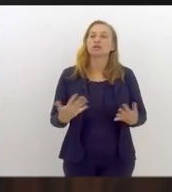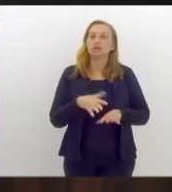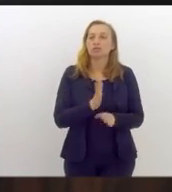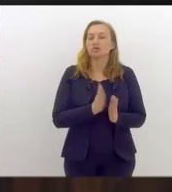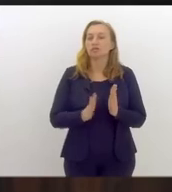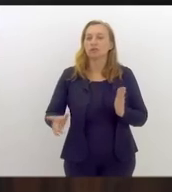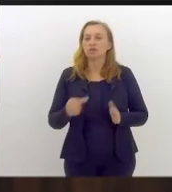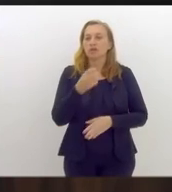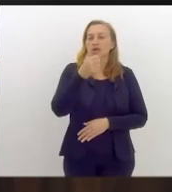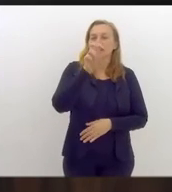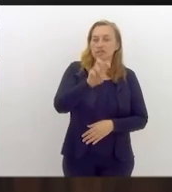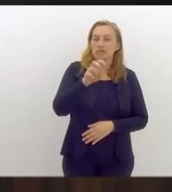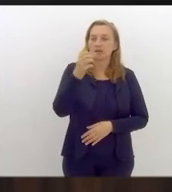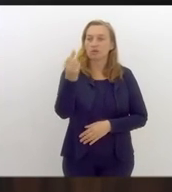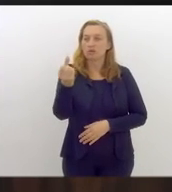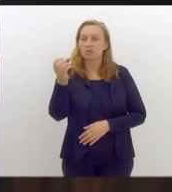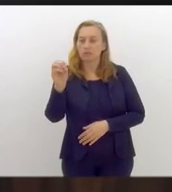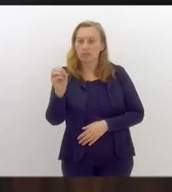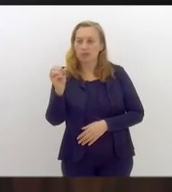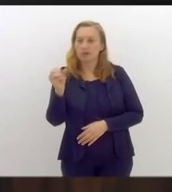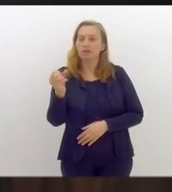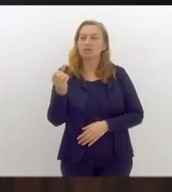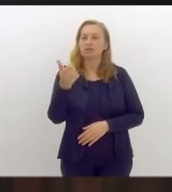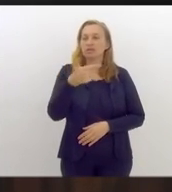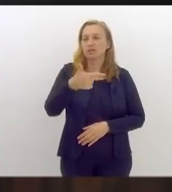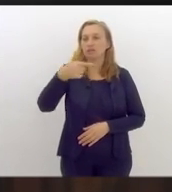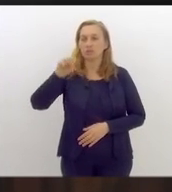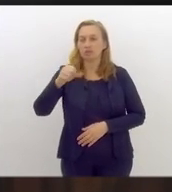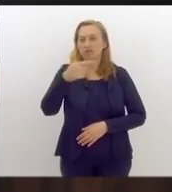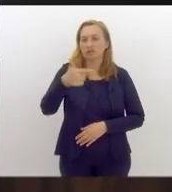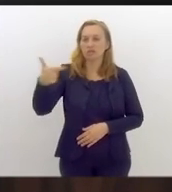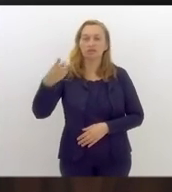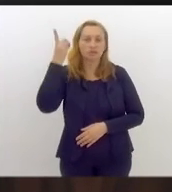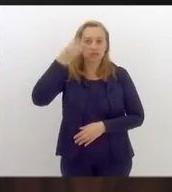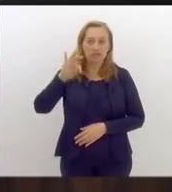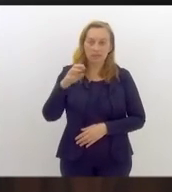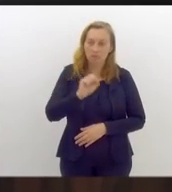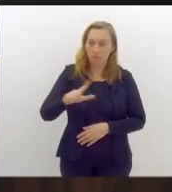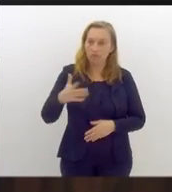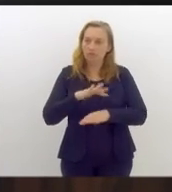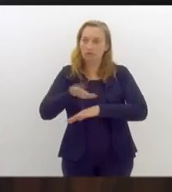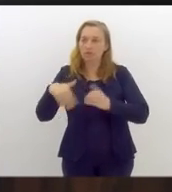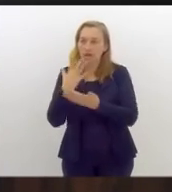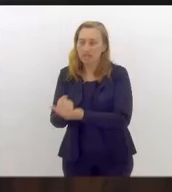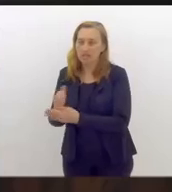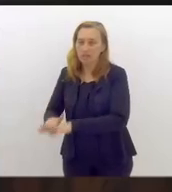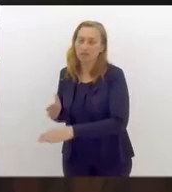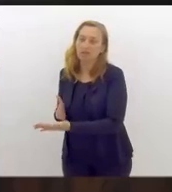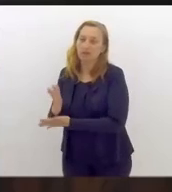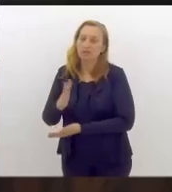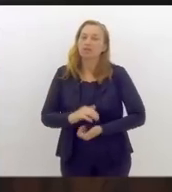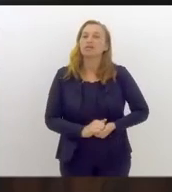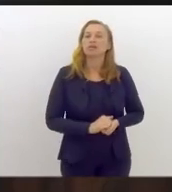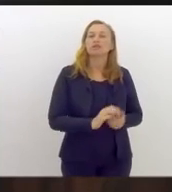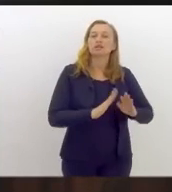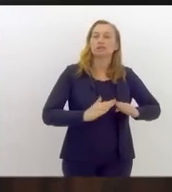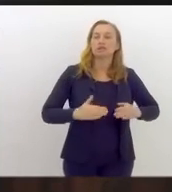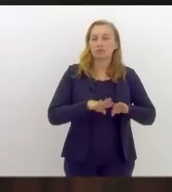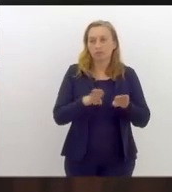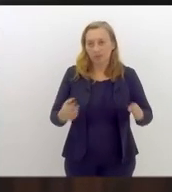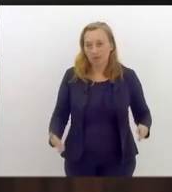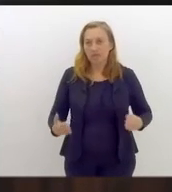dia, projeto 5618 de 22, deputado Samuel Malafaia. Senhores que aprovam, permaneçam como estão, aprovado. Há sobre a